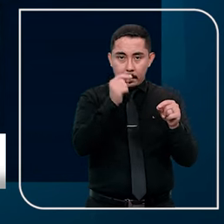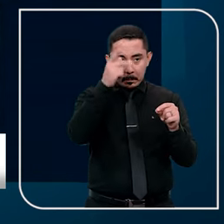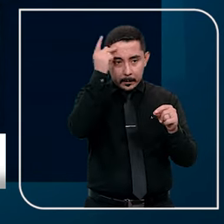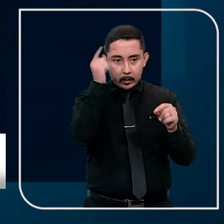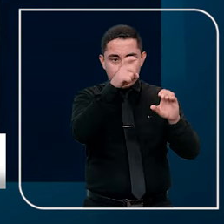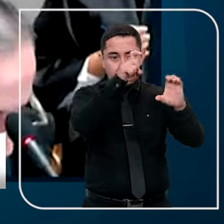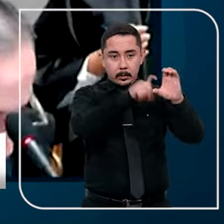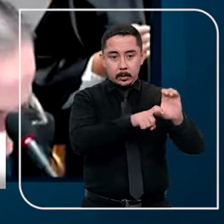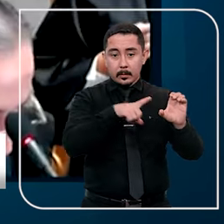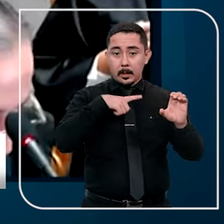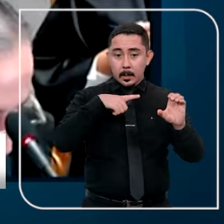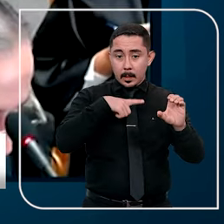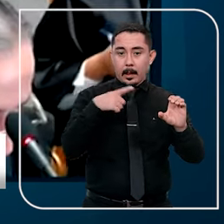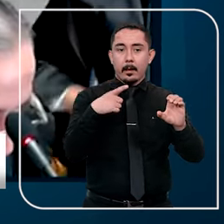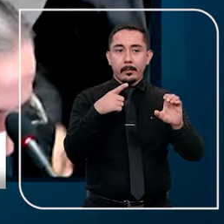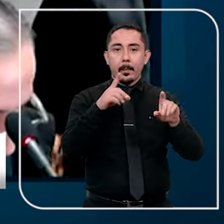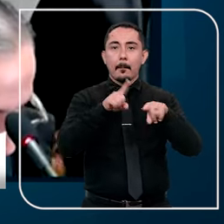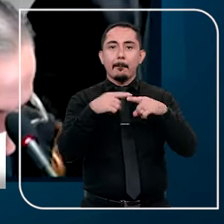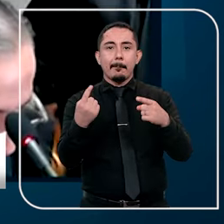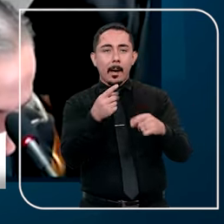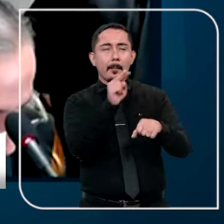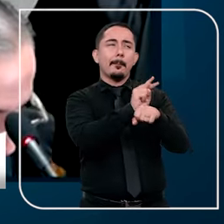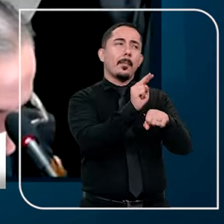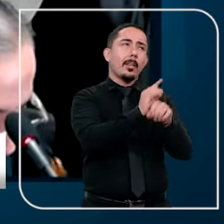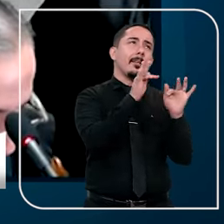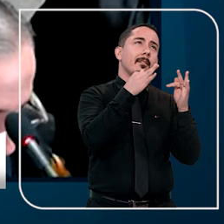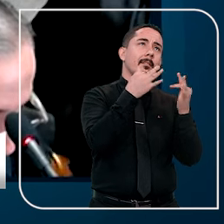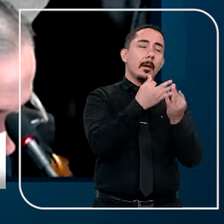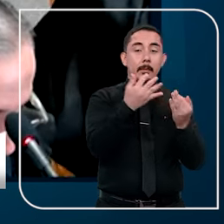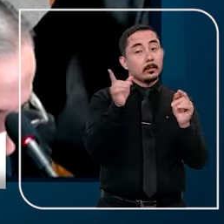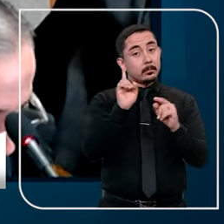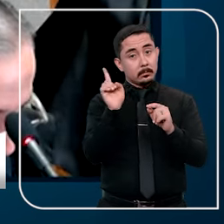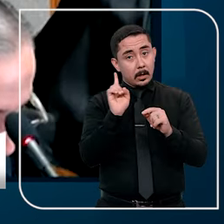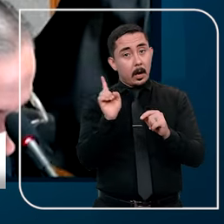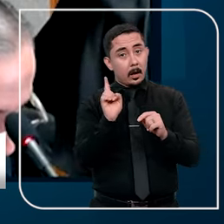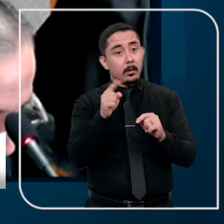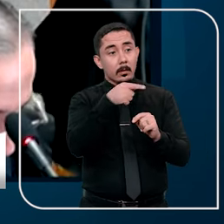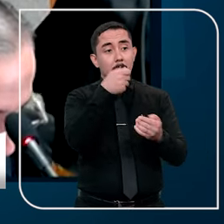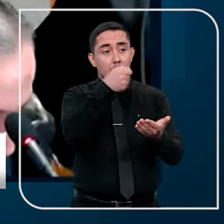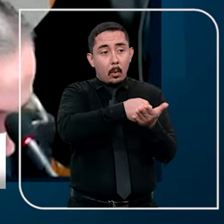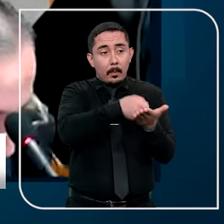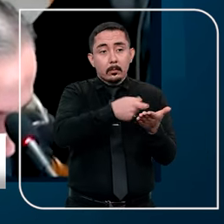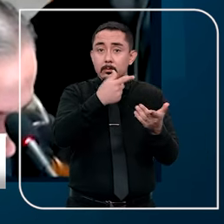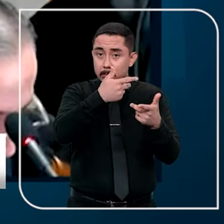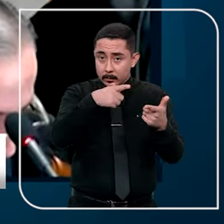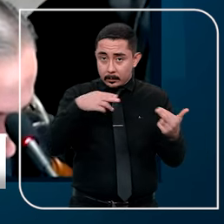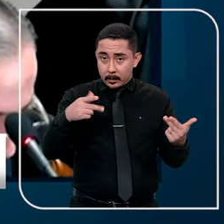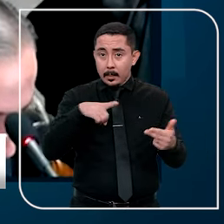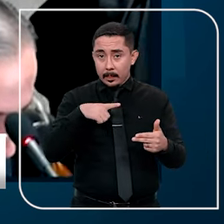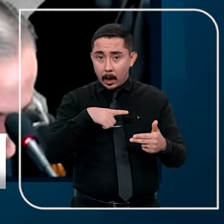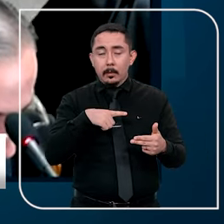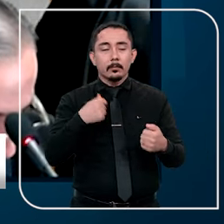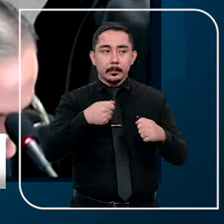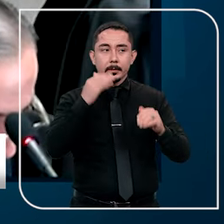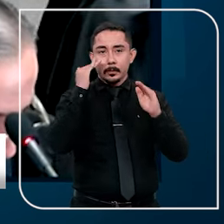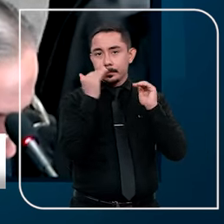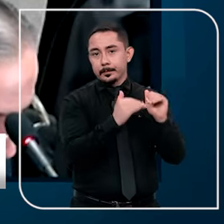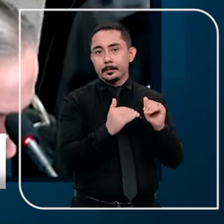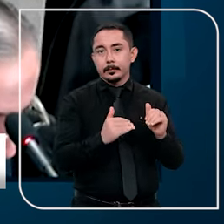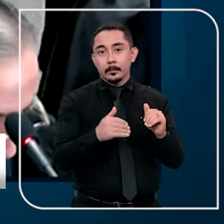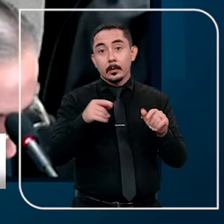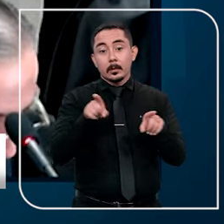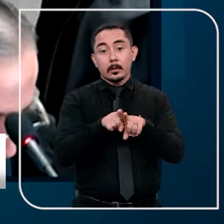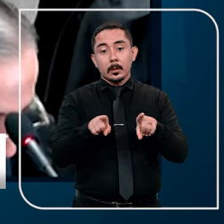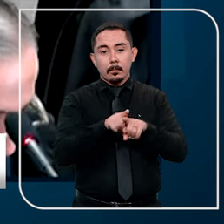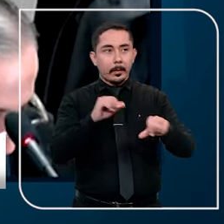devedor use a proteção à residência familiar para se esquivar de cumprir com suas obrigações assumidas na aquisição